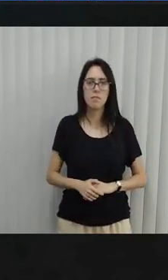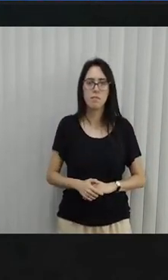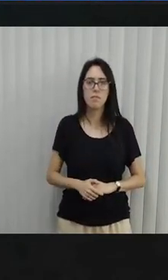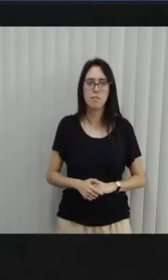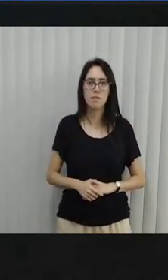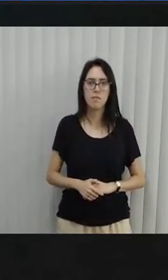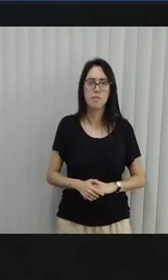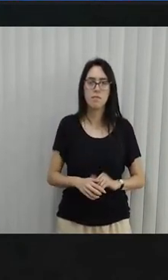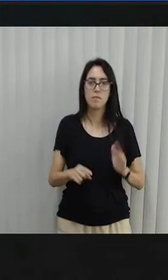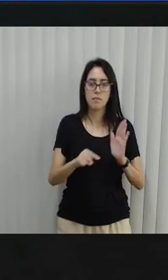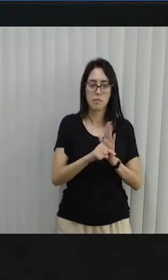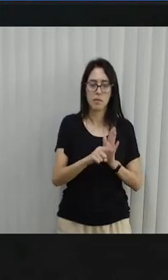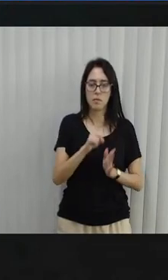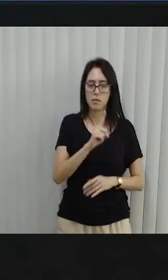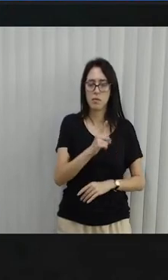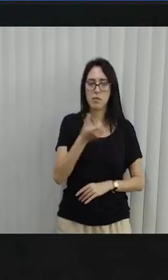menos